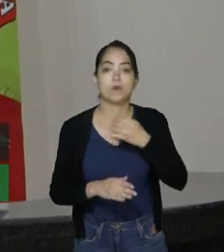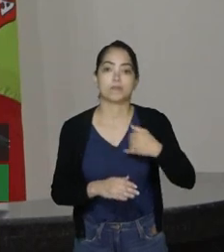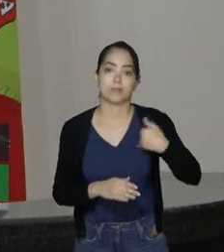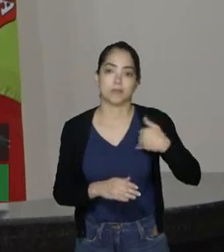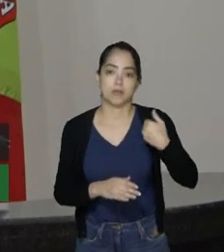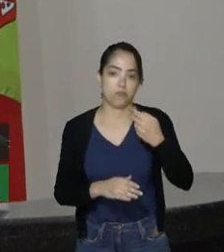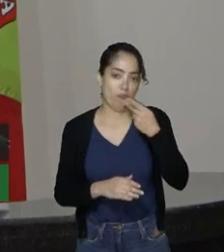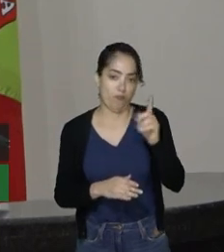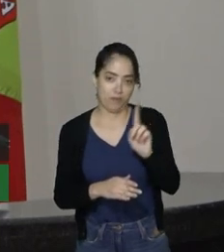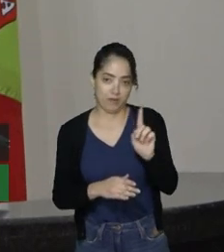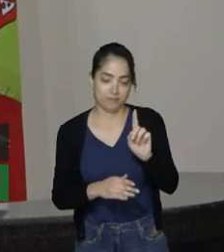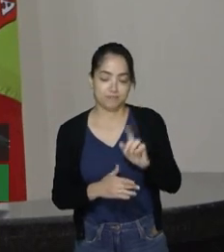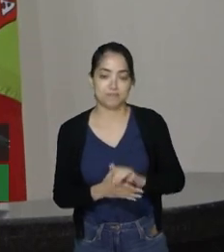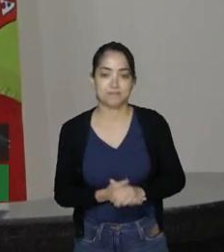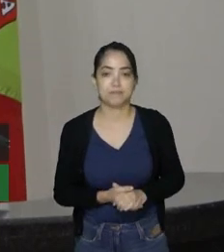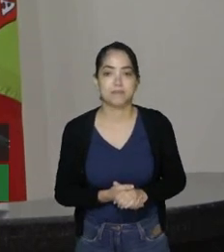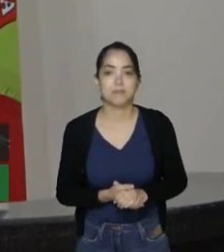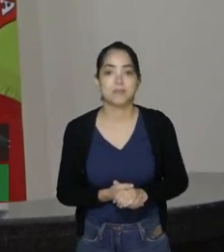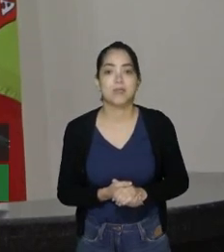falar.